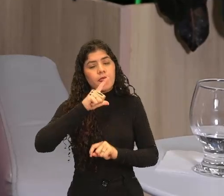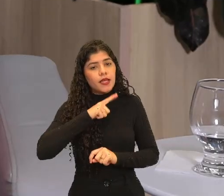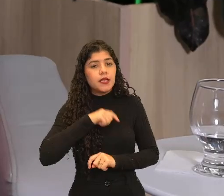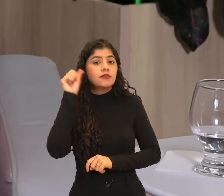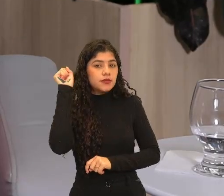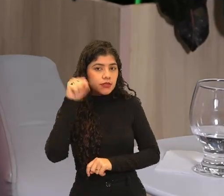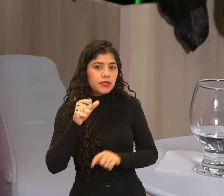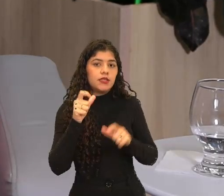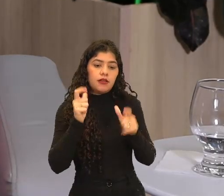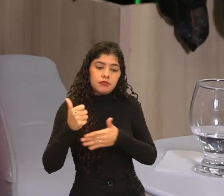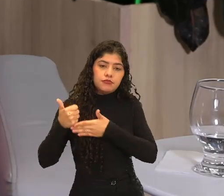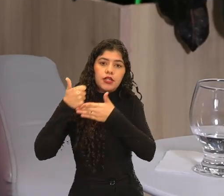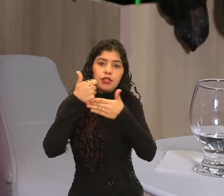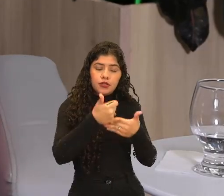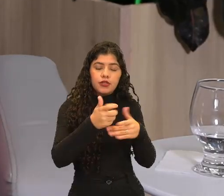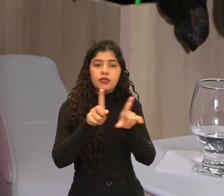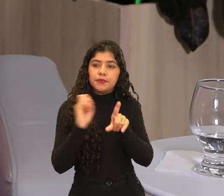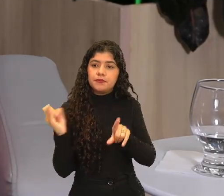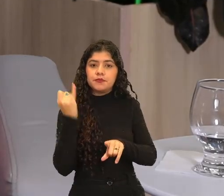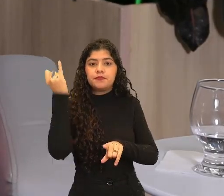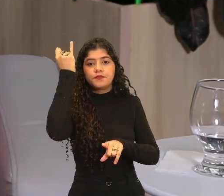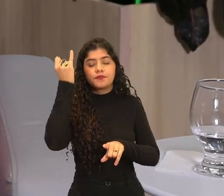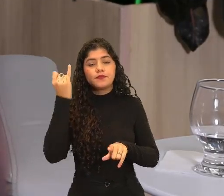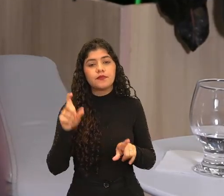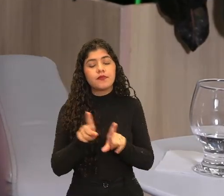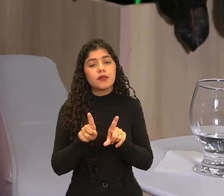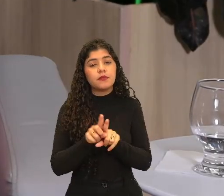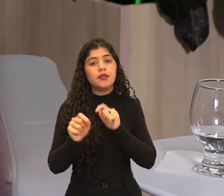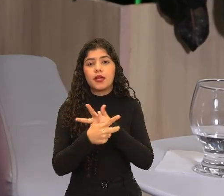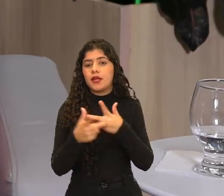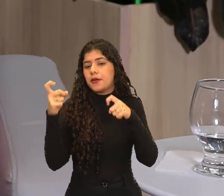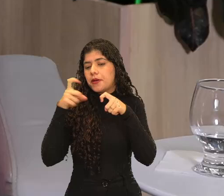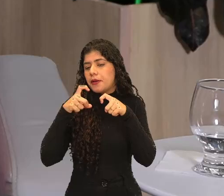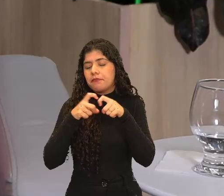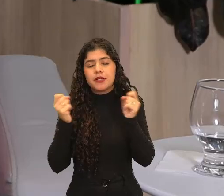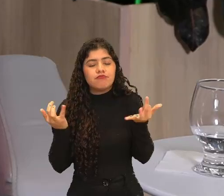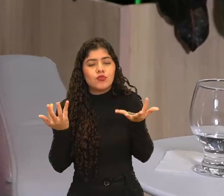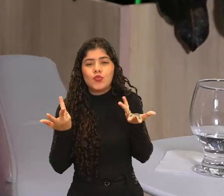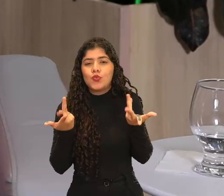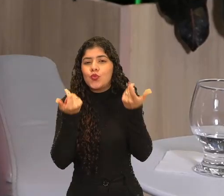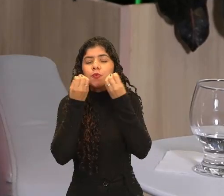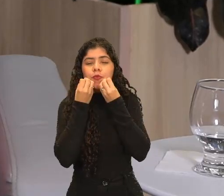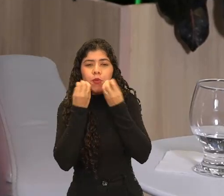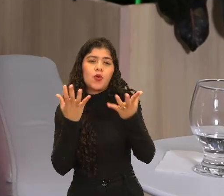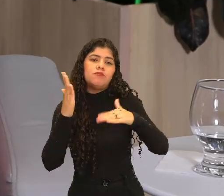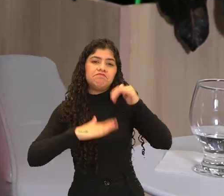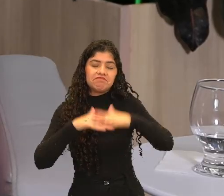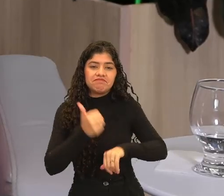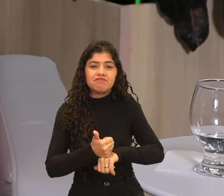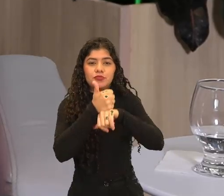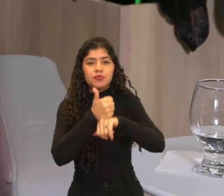sim, centros de apoio muito bons, que têm equipes maravilhosas, bem treinadas, para fazer